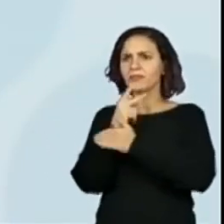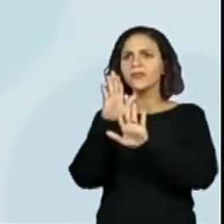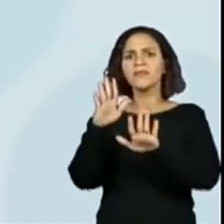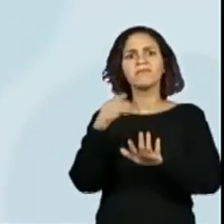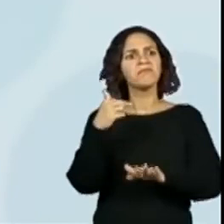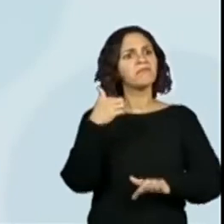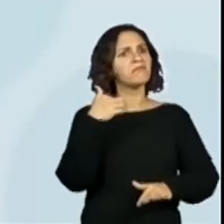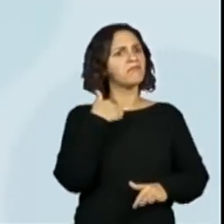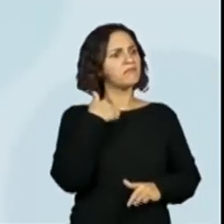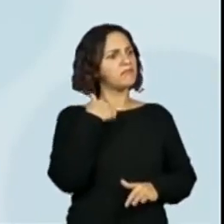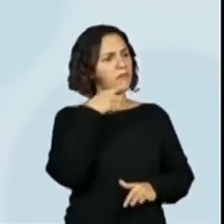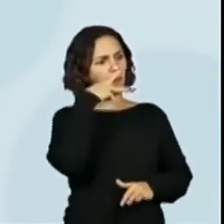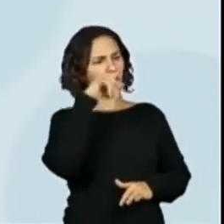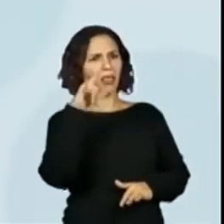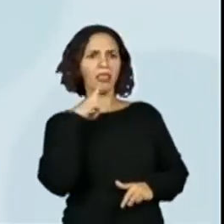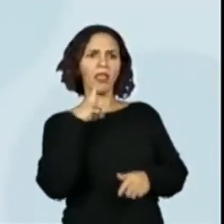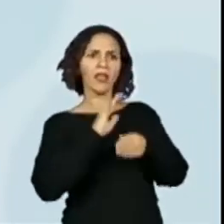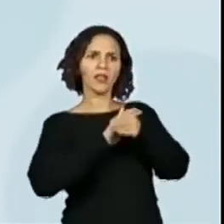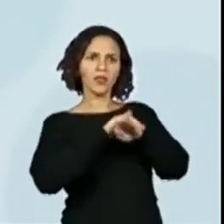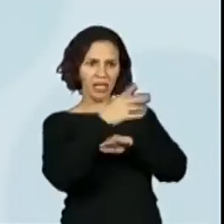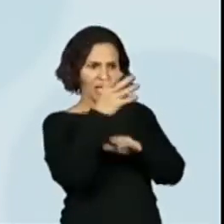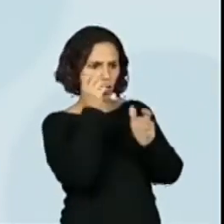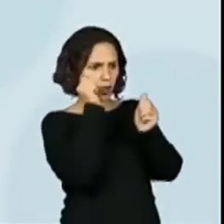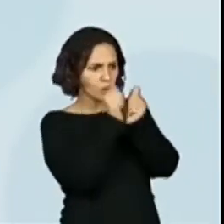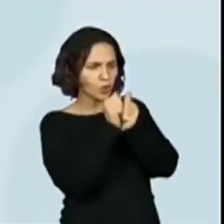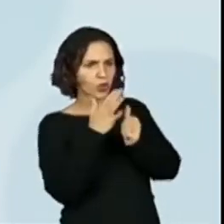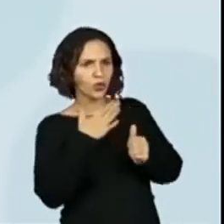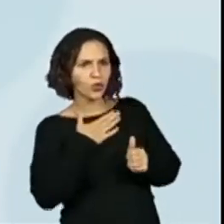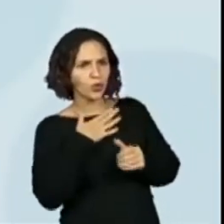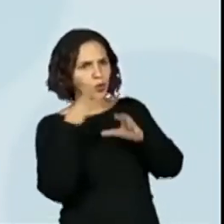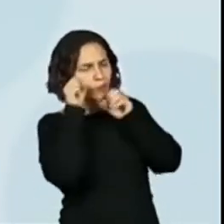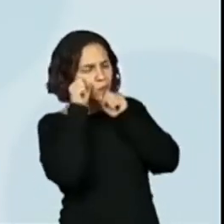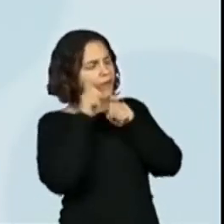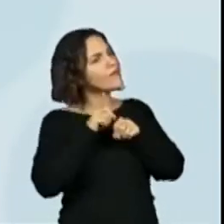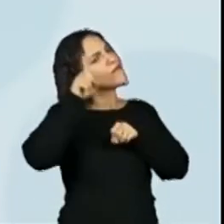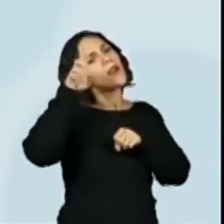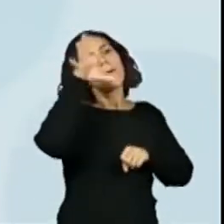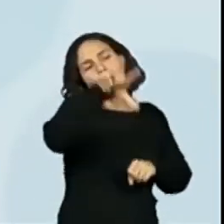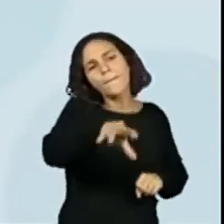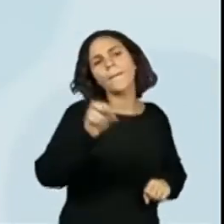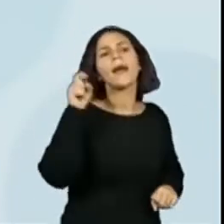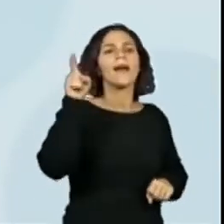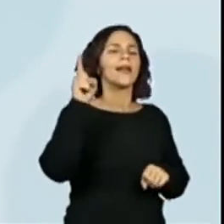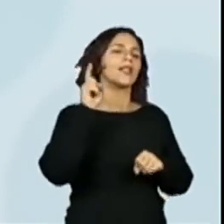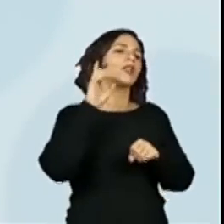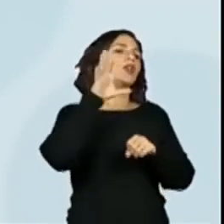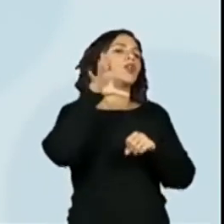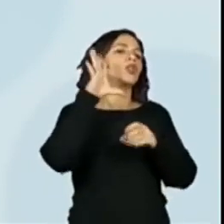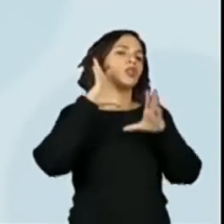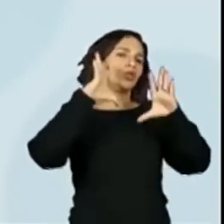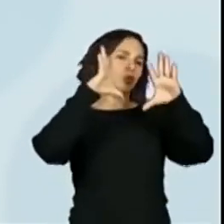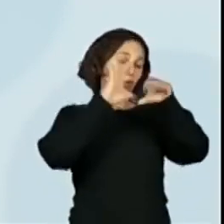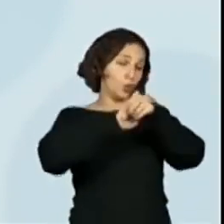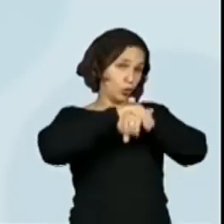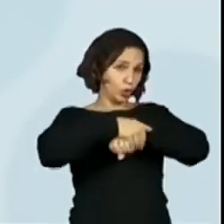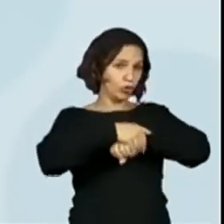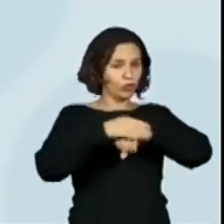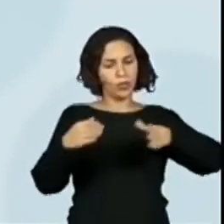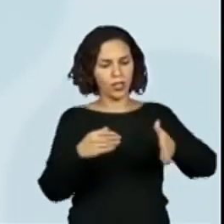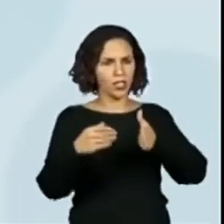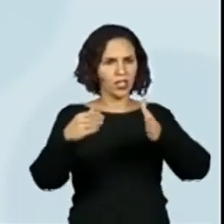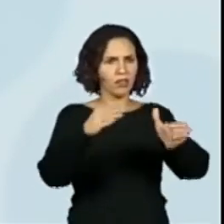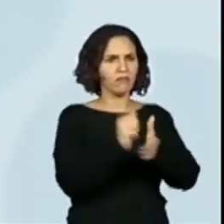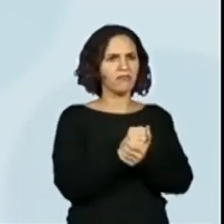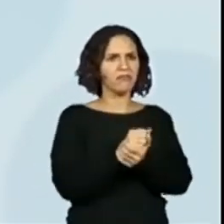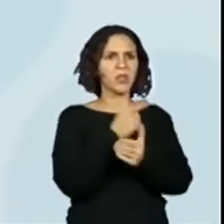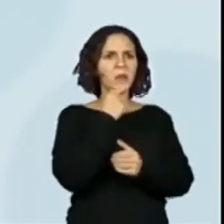tem noite. Se queres dormir comigo, manda buscá-la lá, pelo grande rio." O moço chamou os